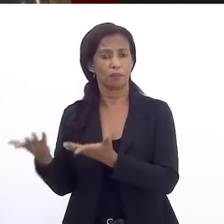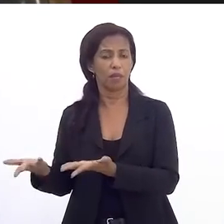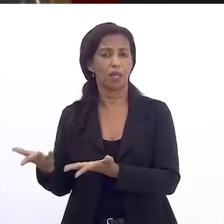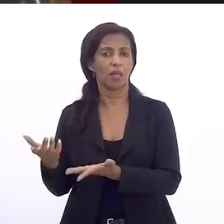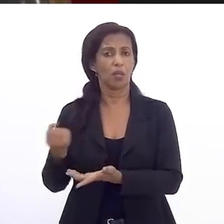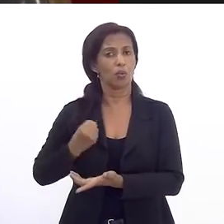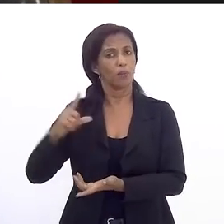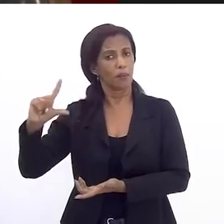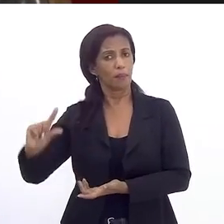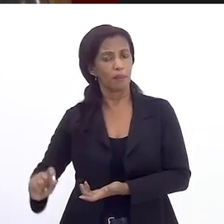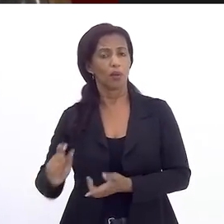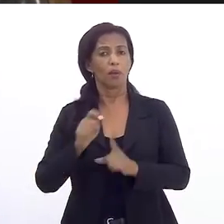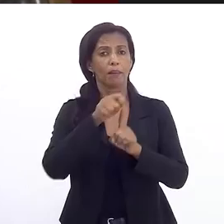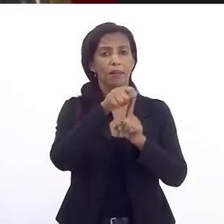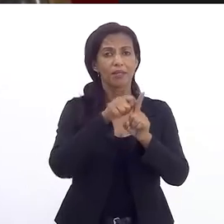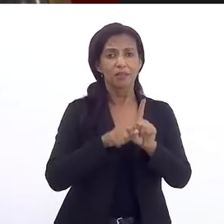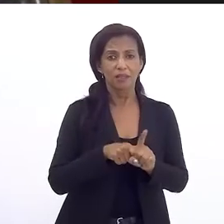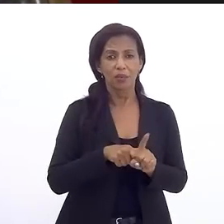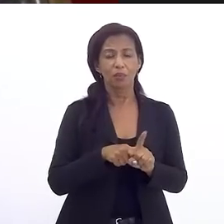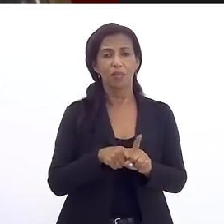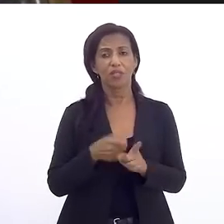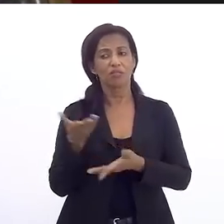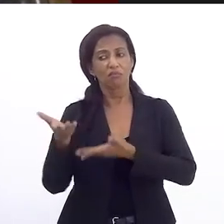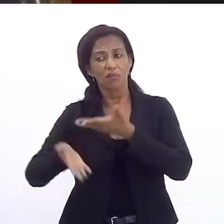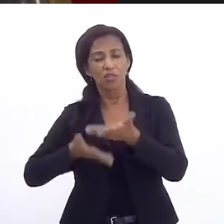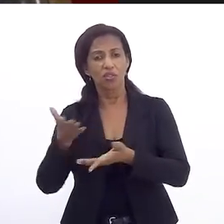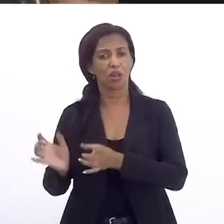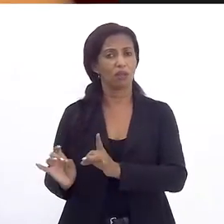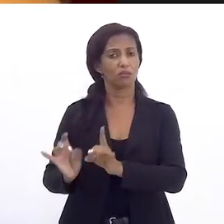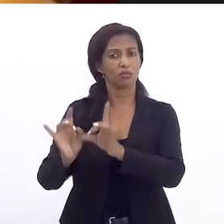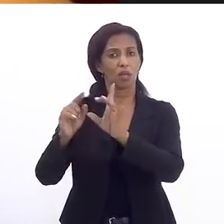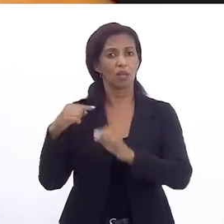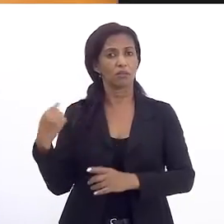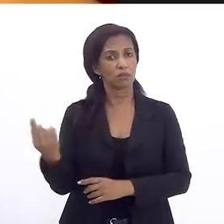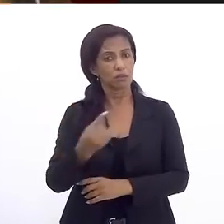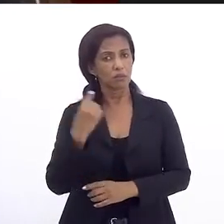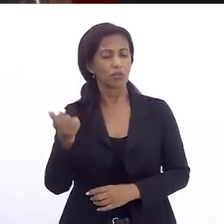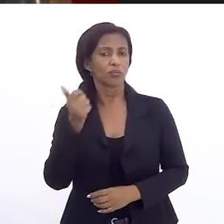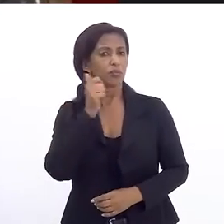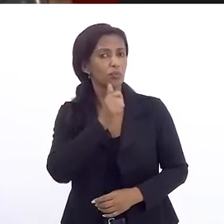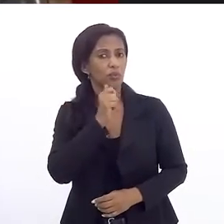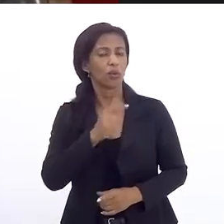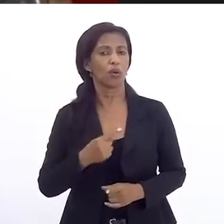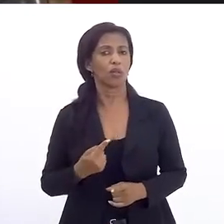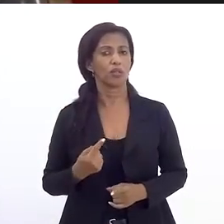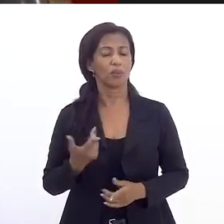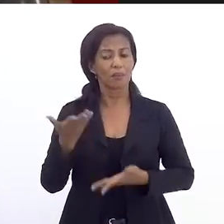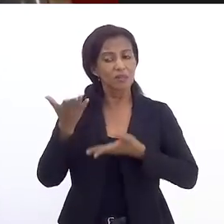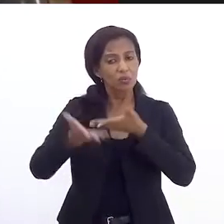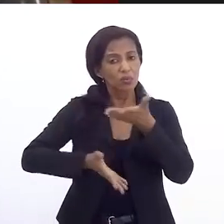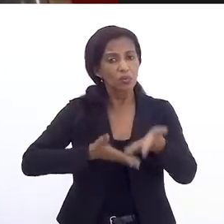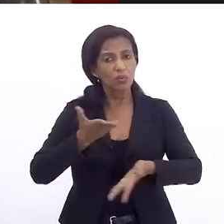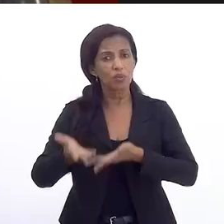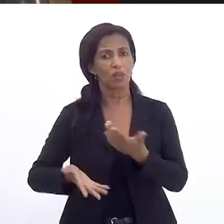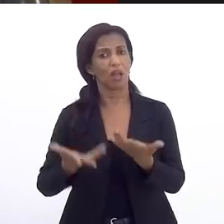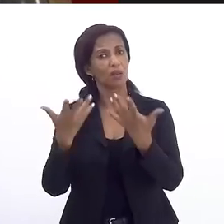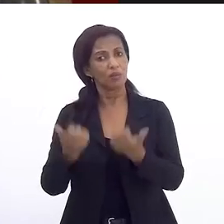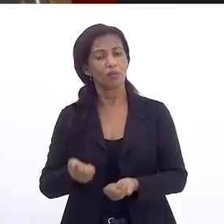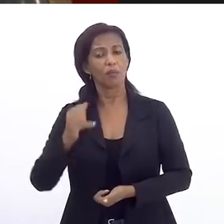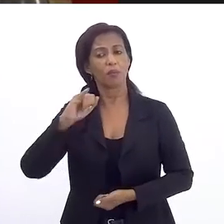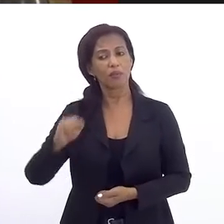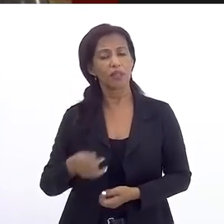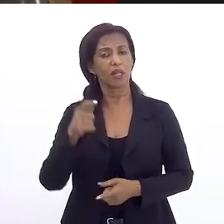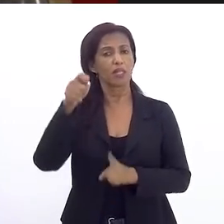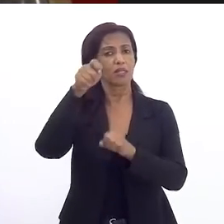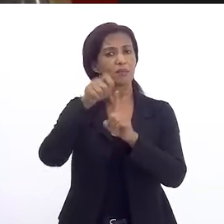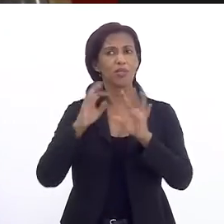nós mulheres, para que a gente se cuide. Né? Vamos aproveitar esse mês, todo mundo aí, todo mundo tem uma história de uma irmã, uma tia,